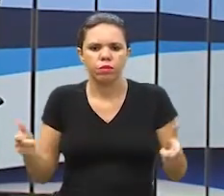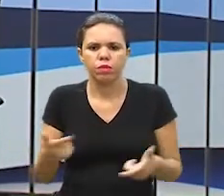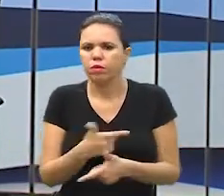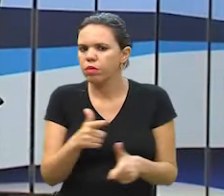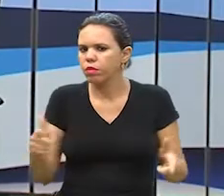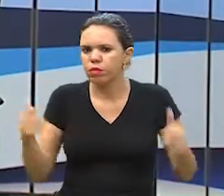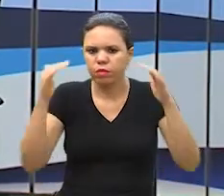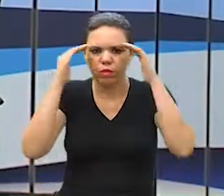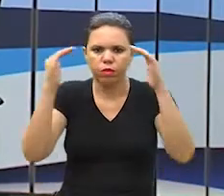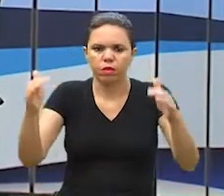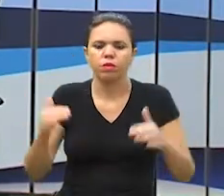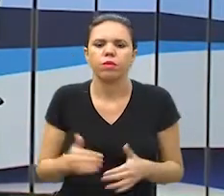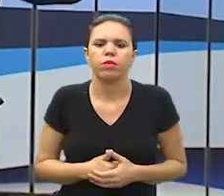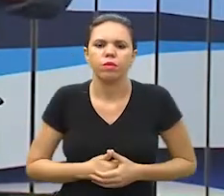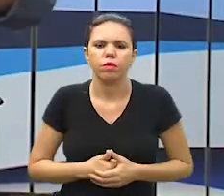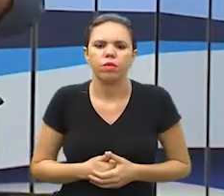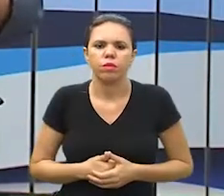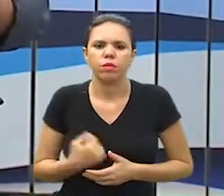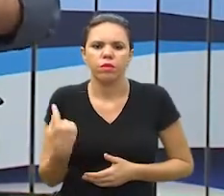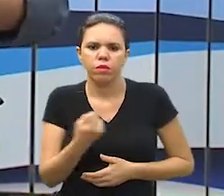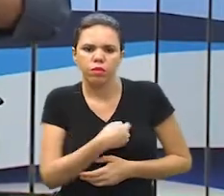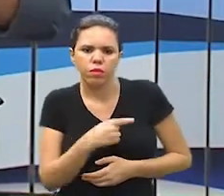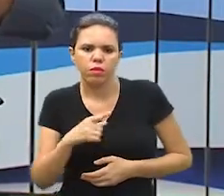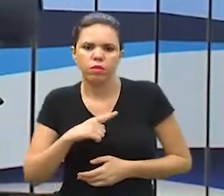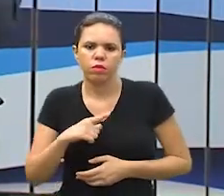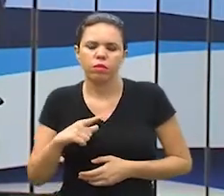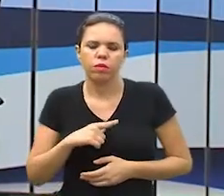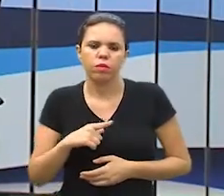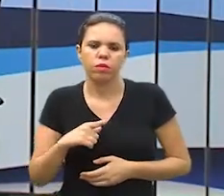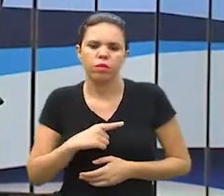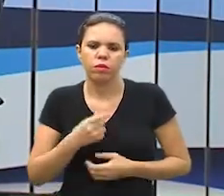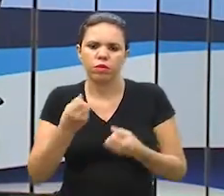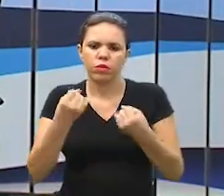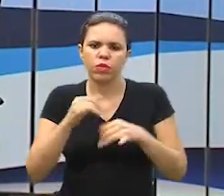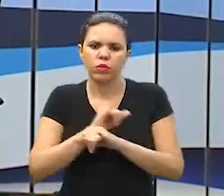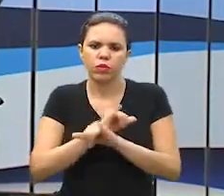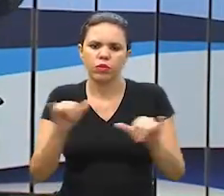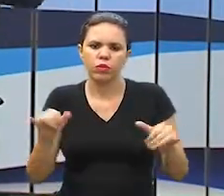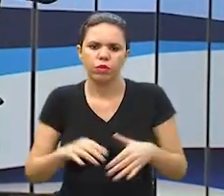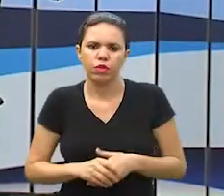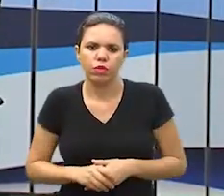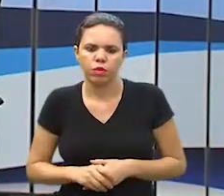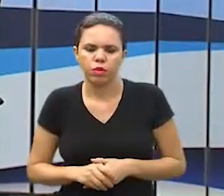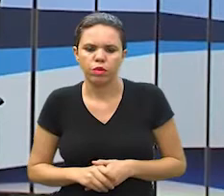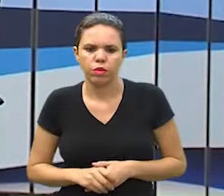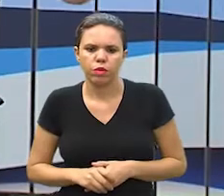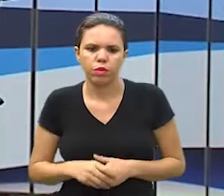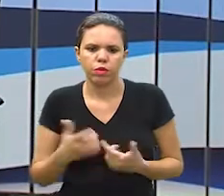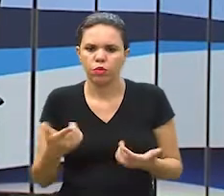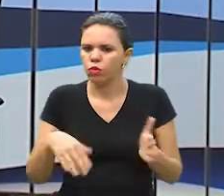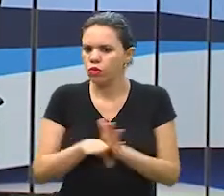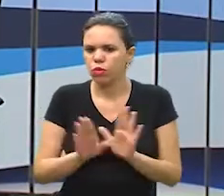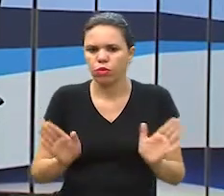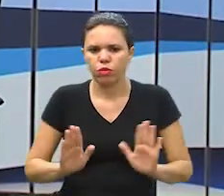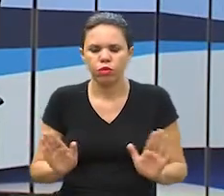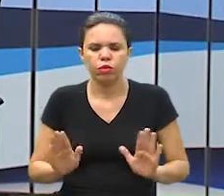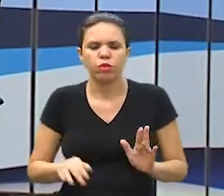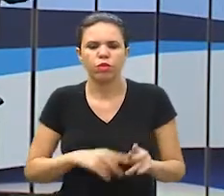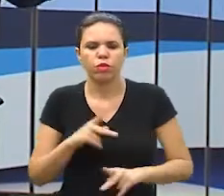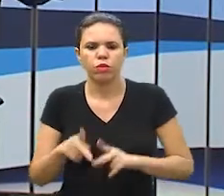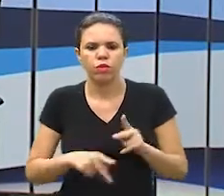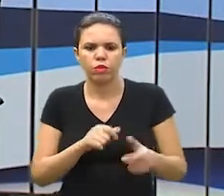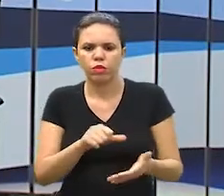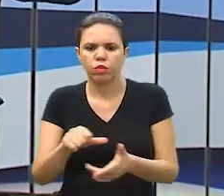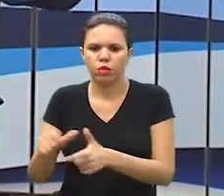tem cumprido, a forma como a gente tem dito as informações não tem chego até